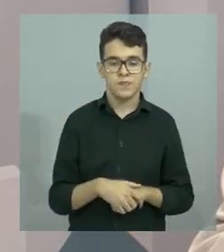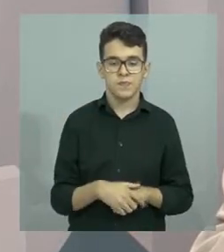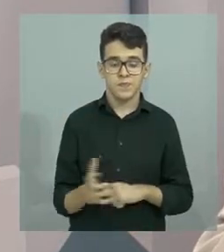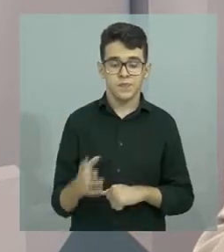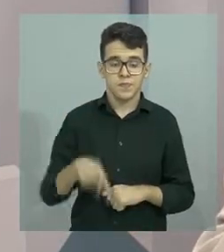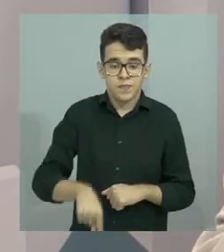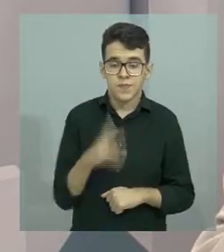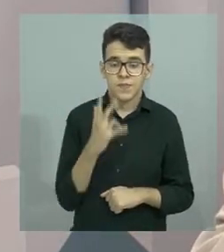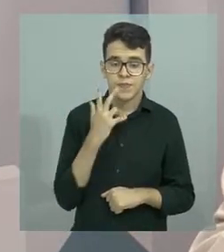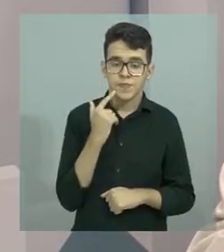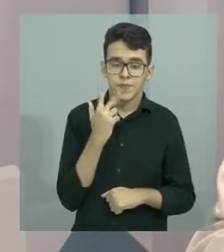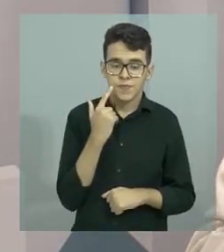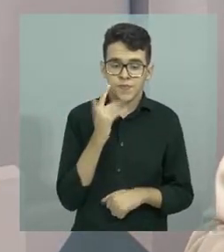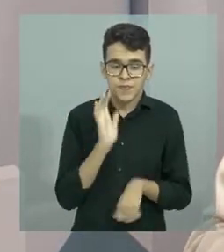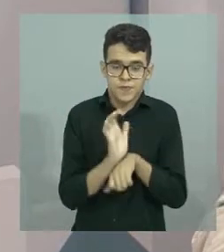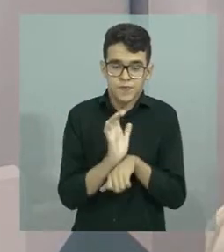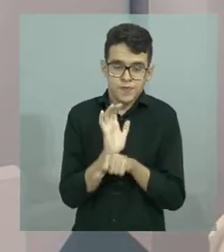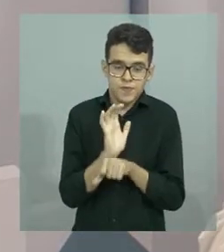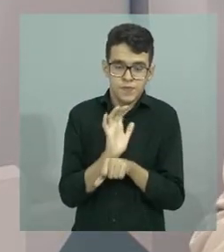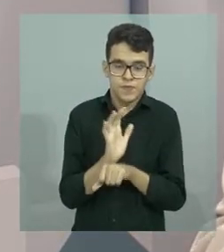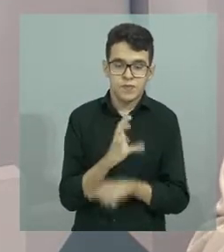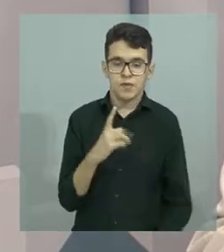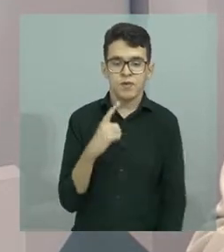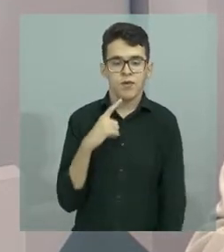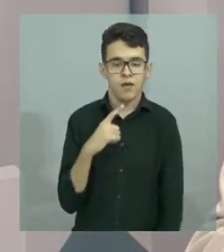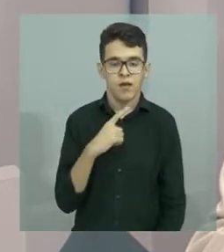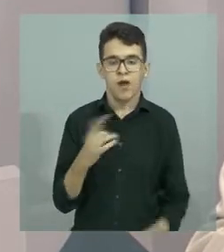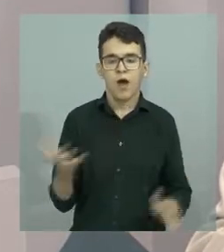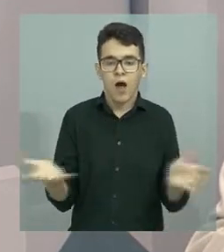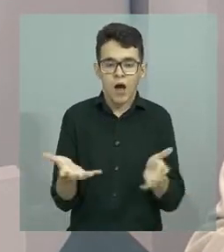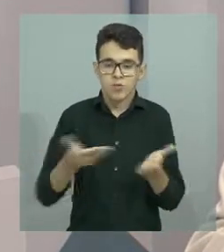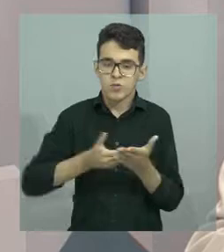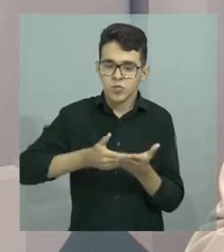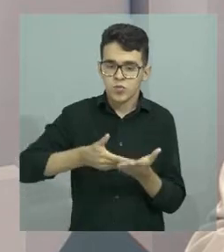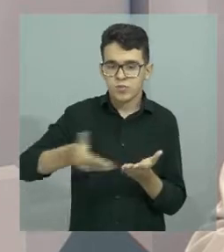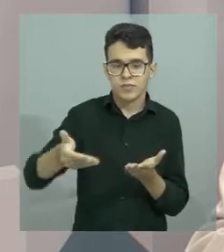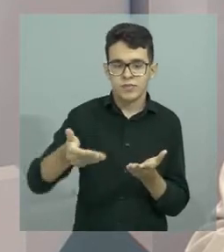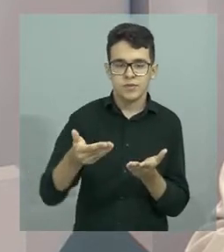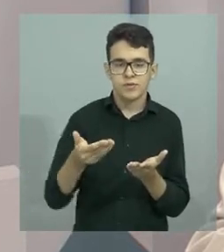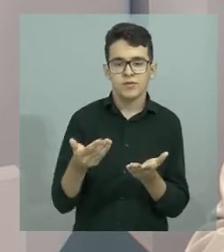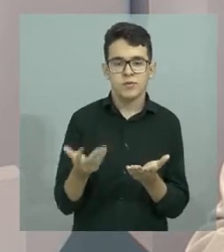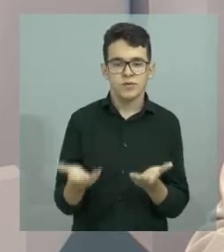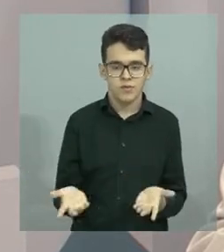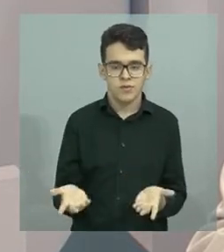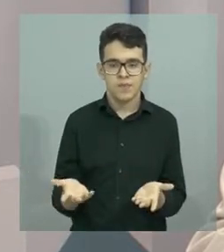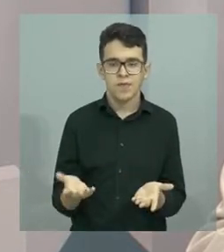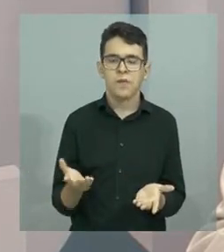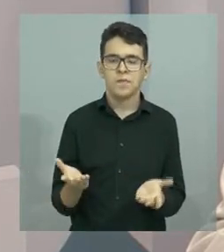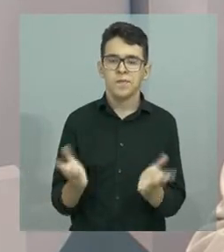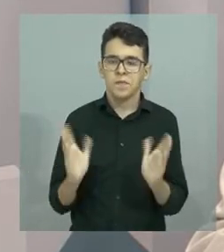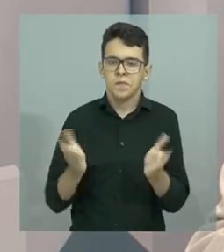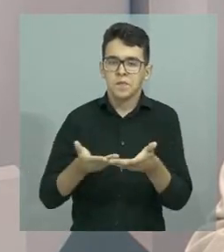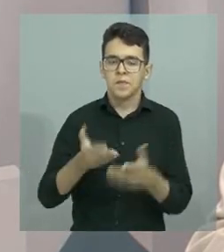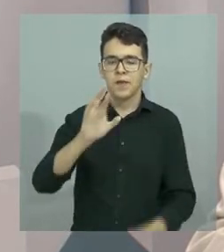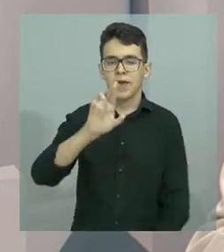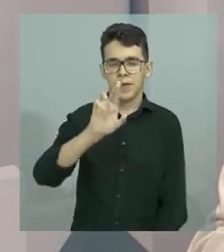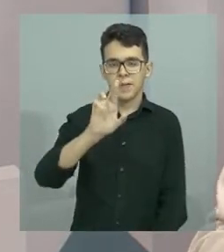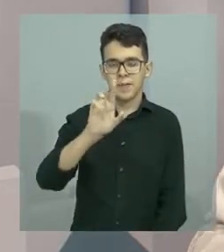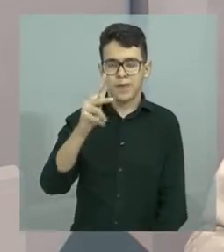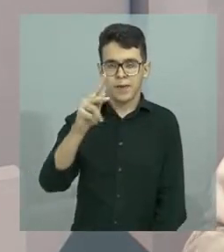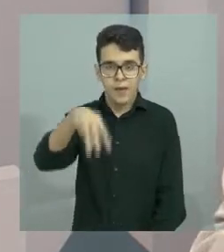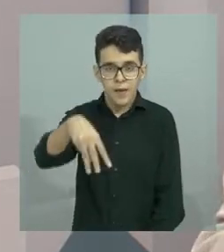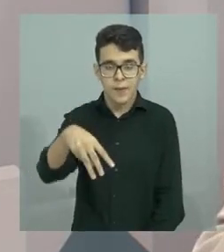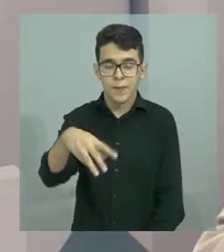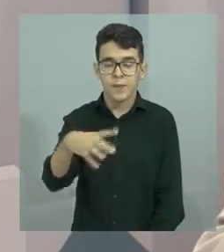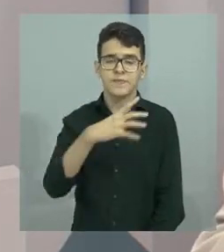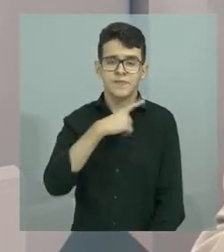Ceará, a gente está agora dando esse passo importante através do Fórum Parlamentar Metropolitano. Há